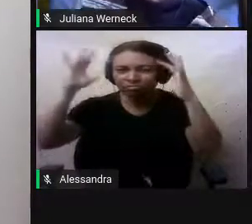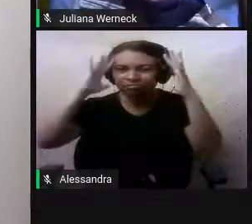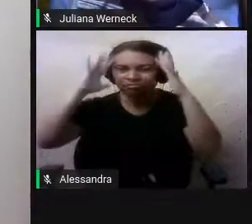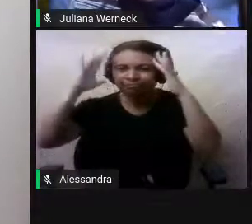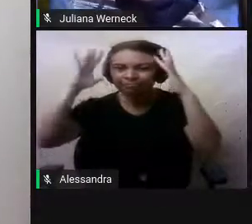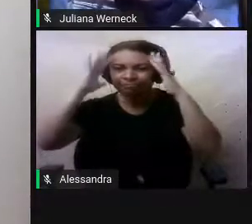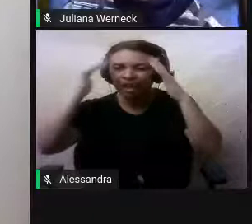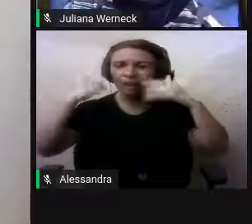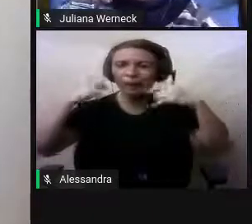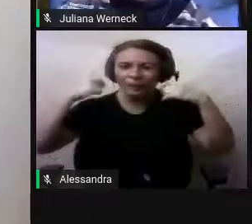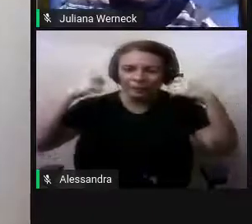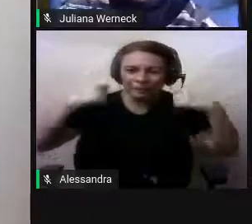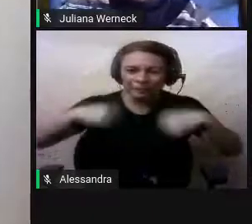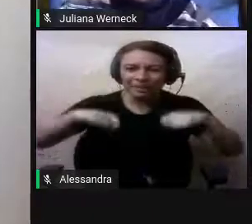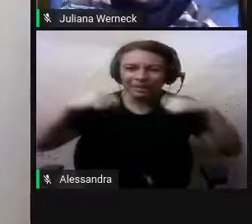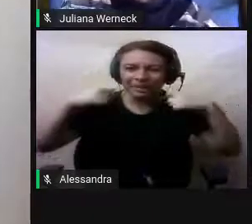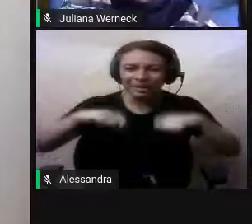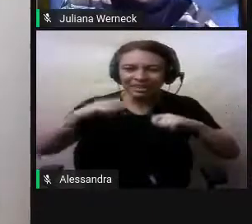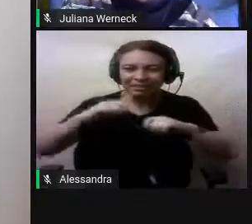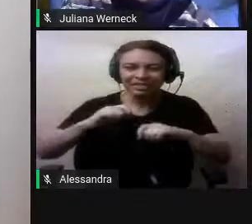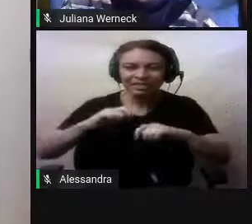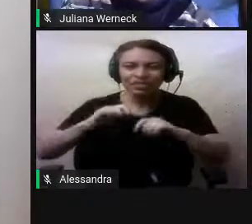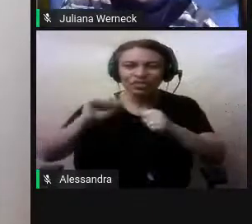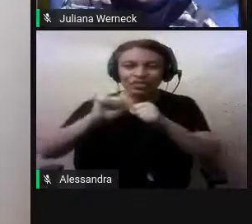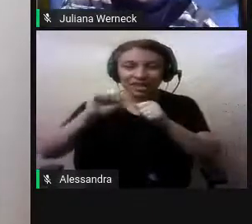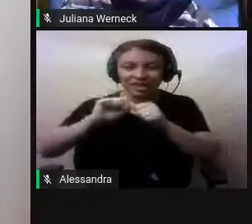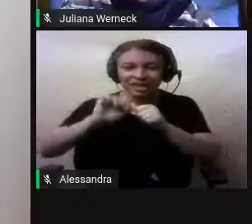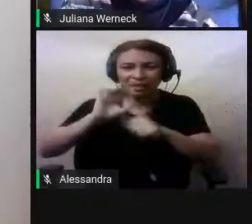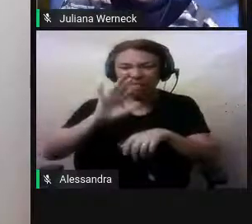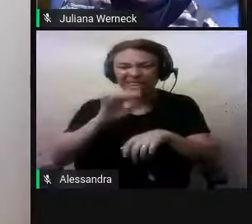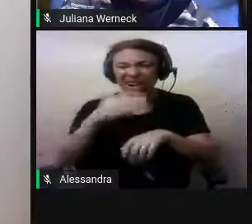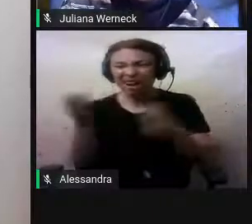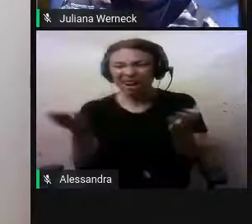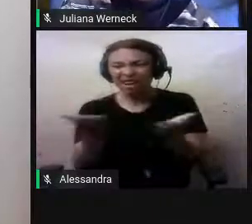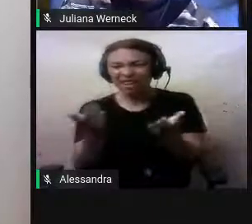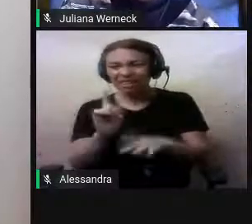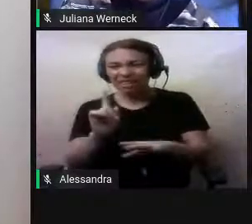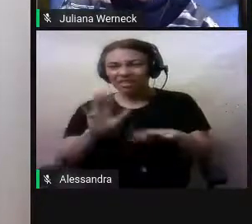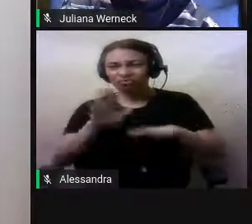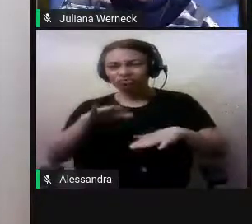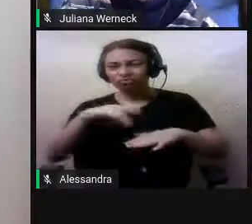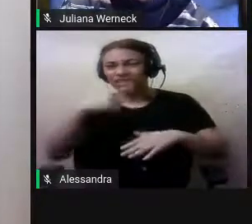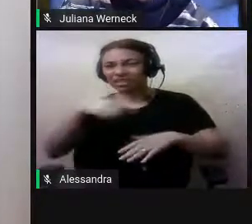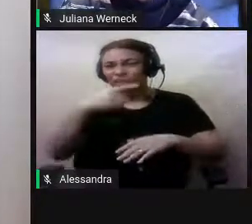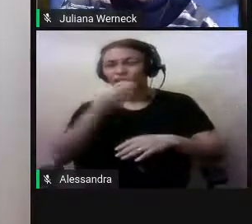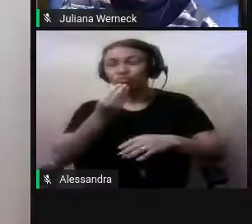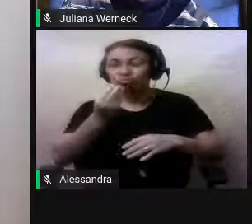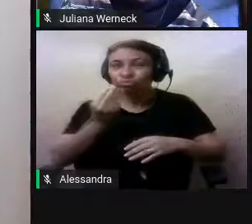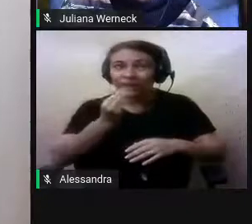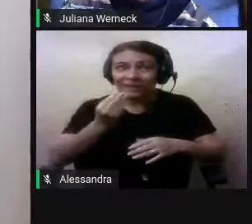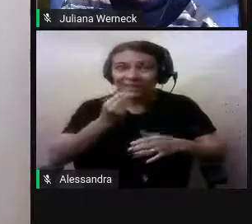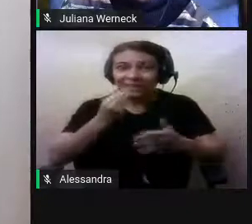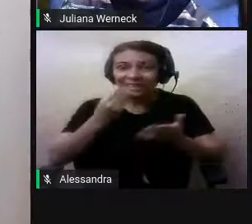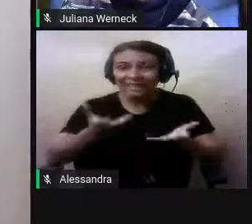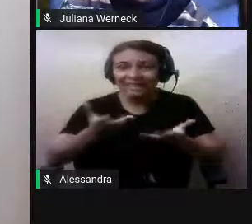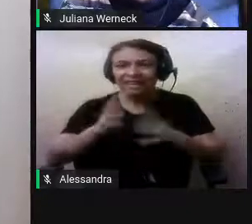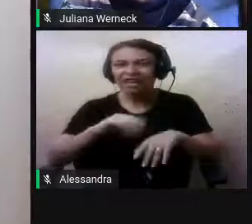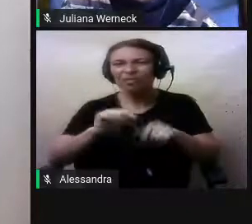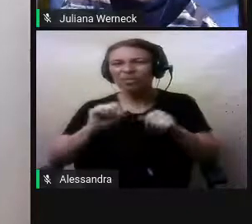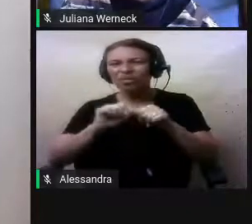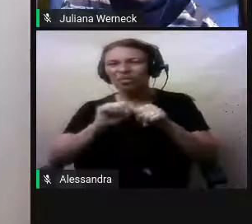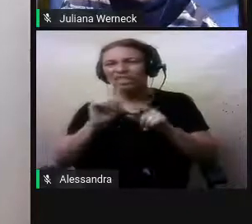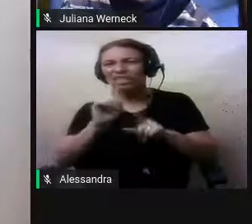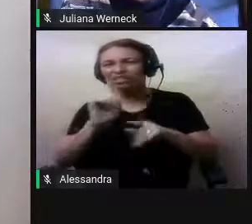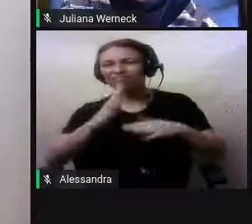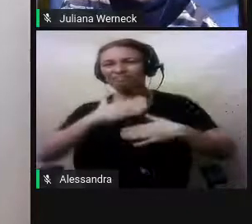você precisa fazer, mas você vem adiando. Aquela coisa que você pensa assim, poxa vida, eu devia estar fazendo isso, por que eu ainda não estou